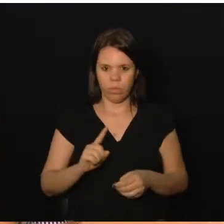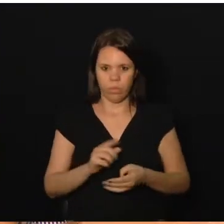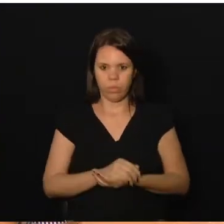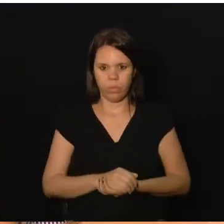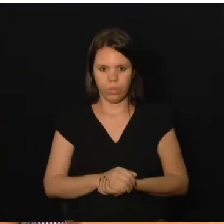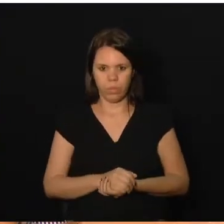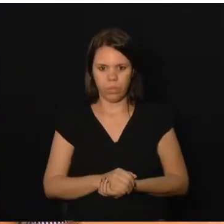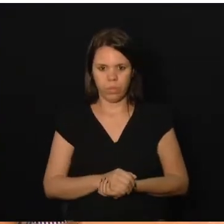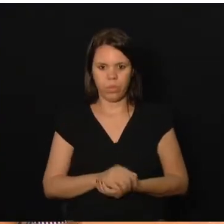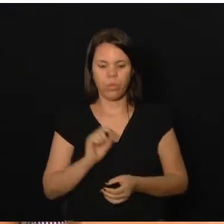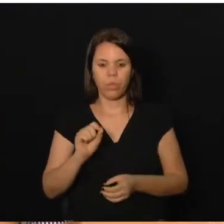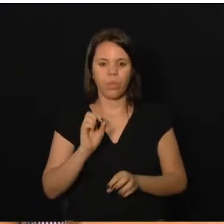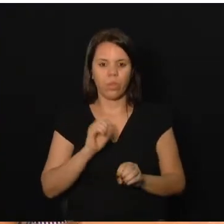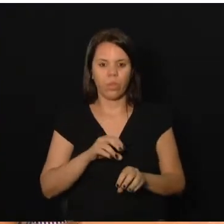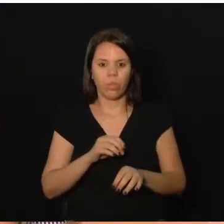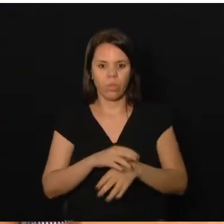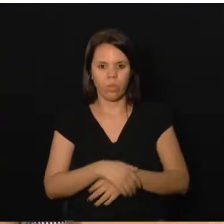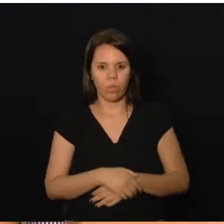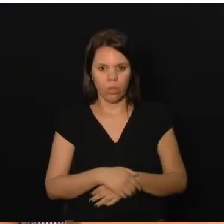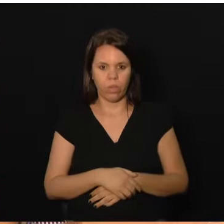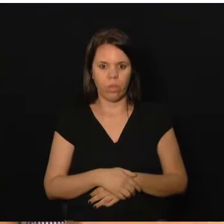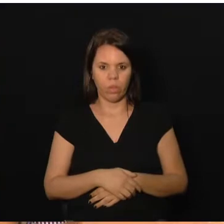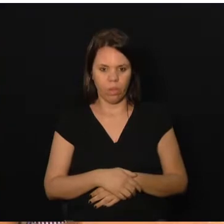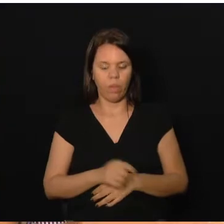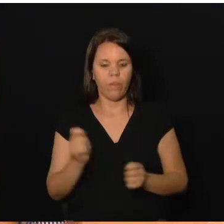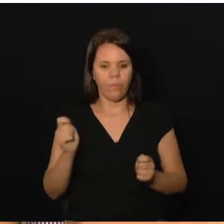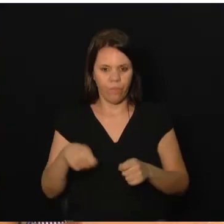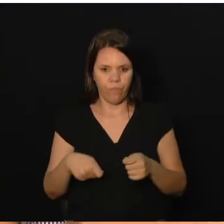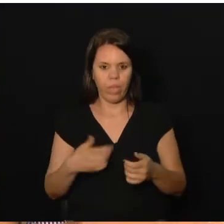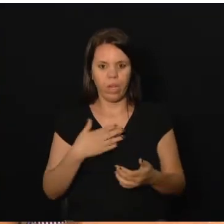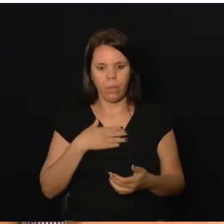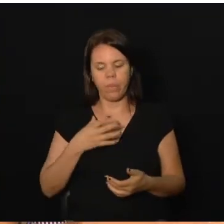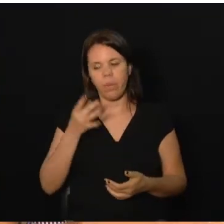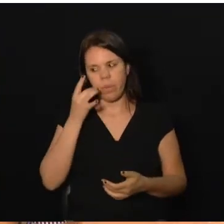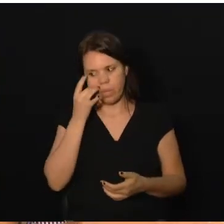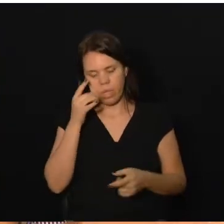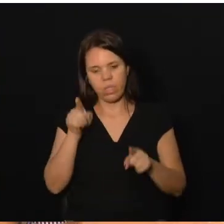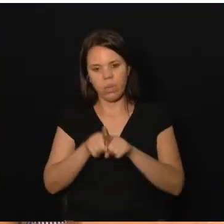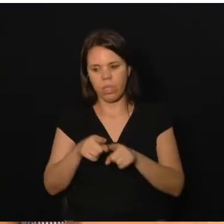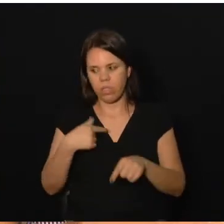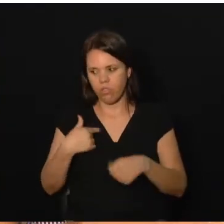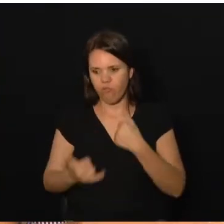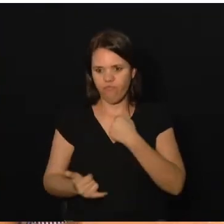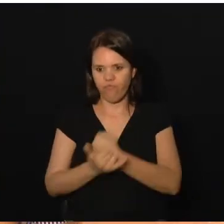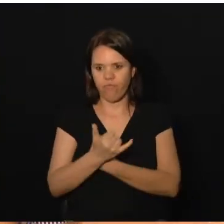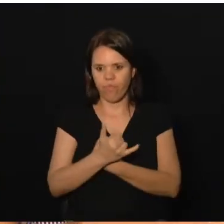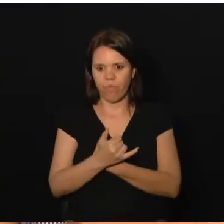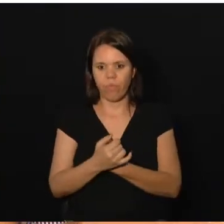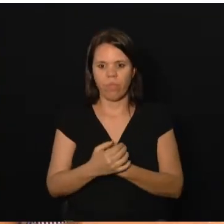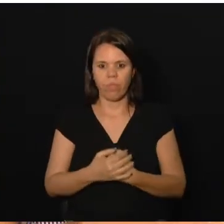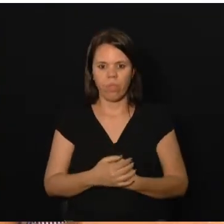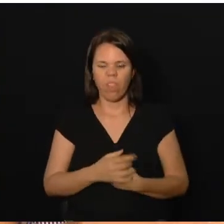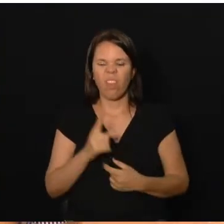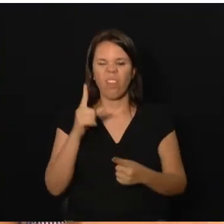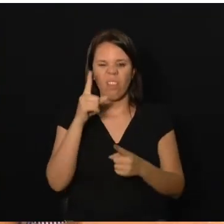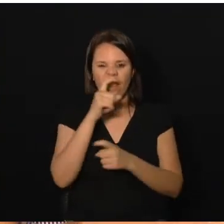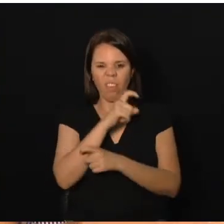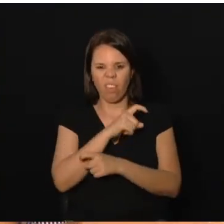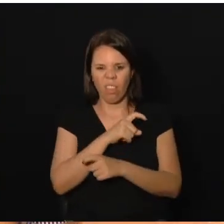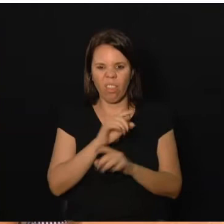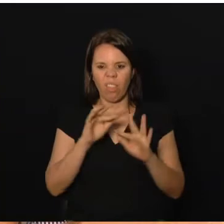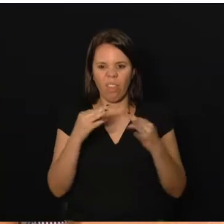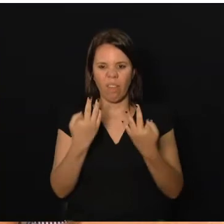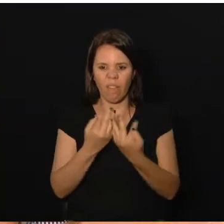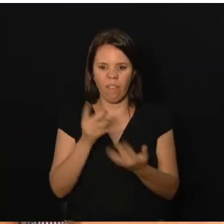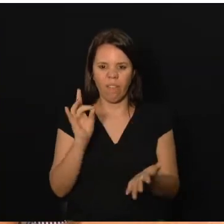O que eu estou ensinando aqui vale na minha presença e vale na minha ausência. Né? Então, é difícil para a família